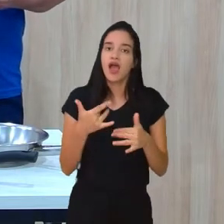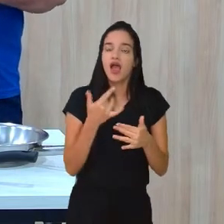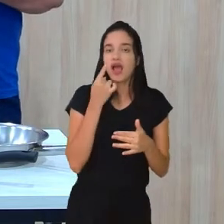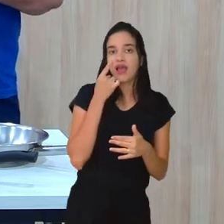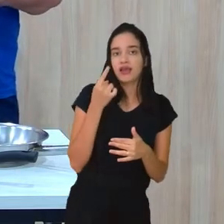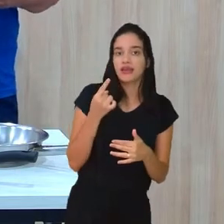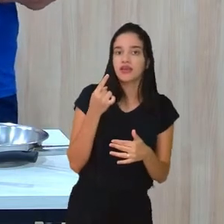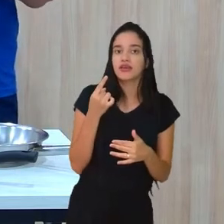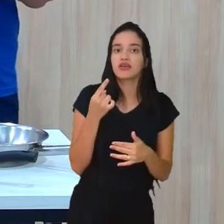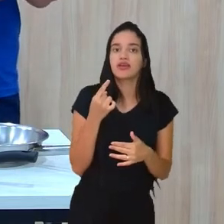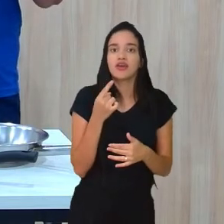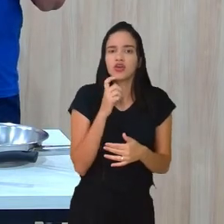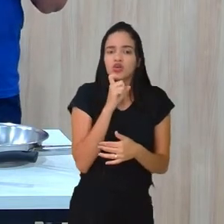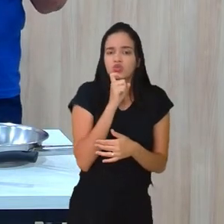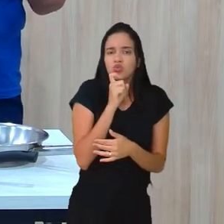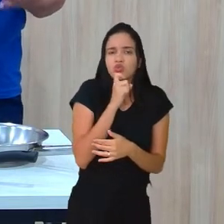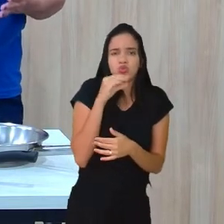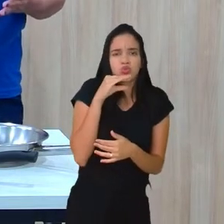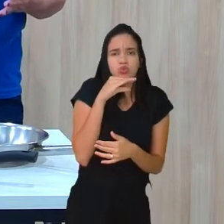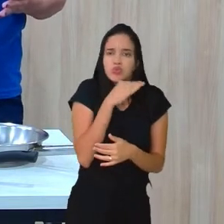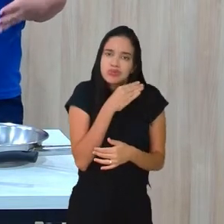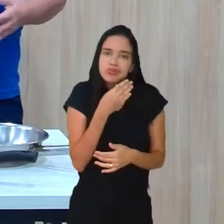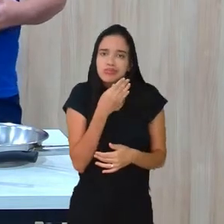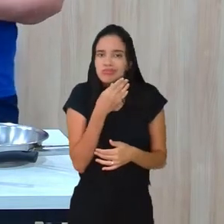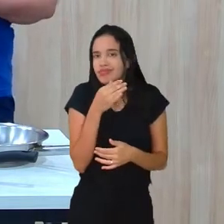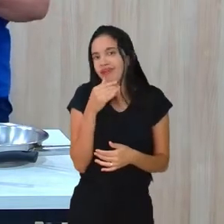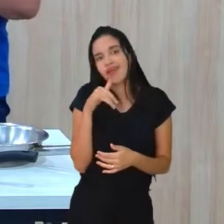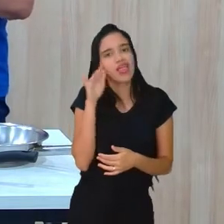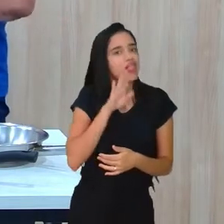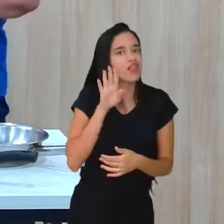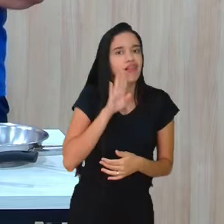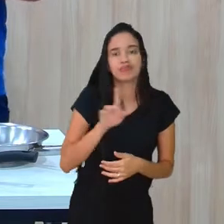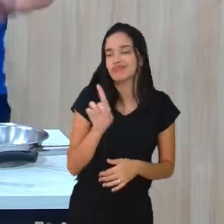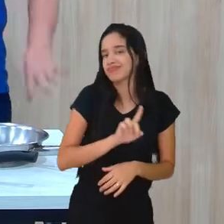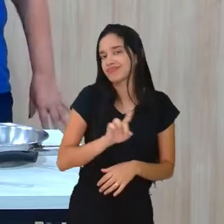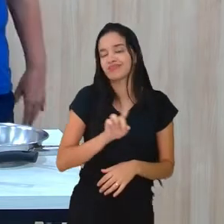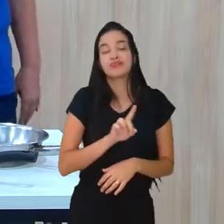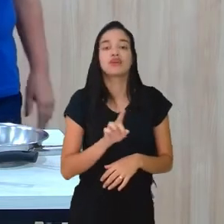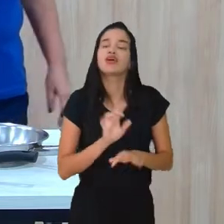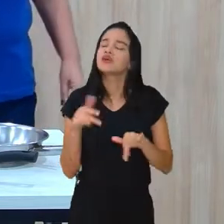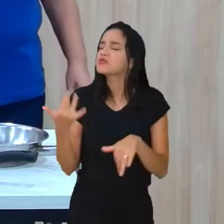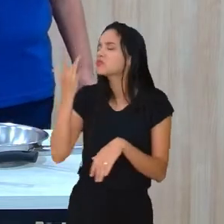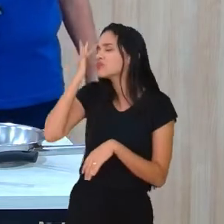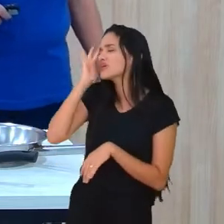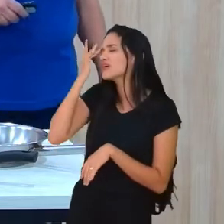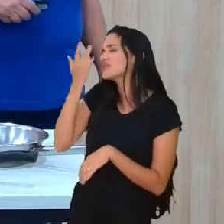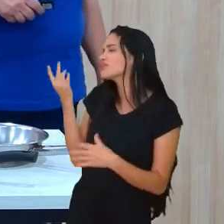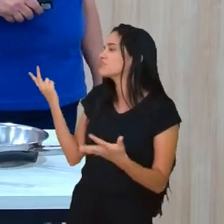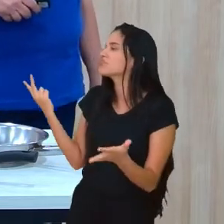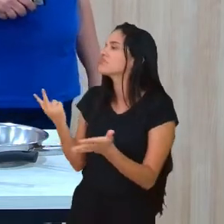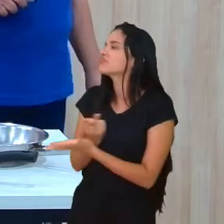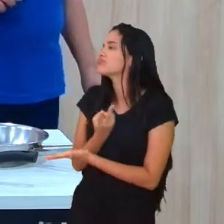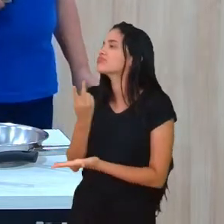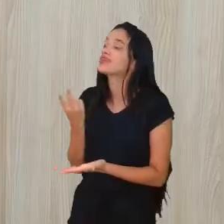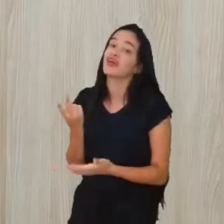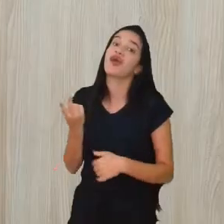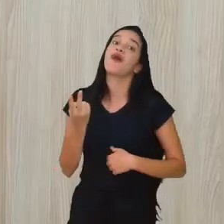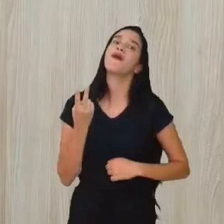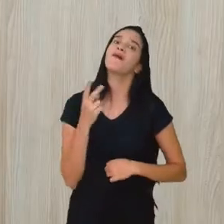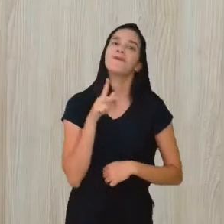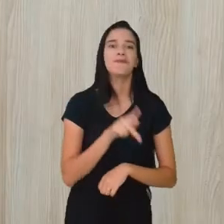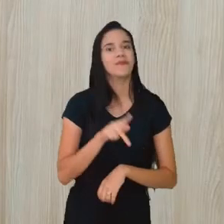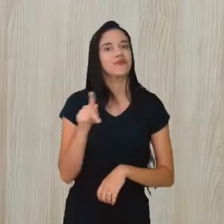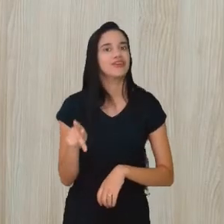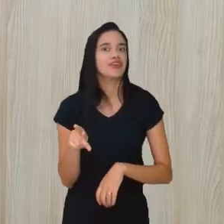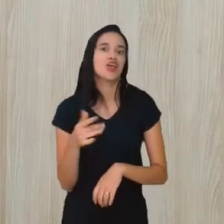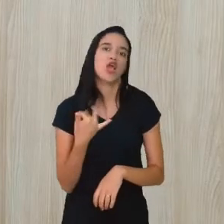temperatura não veio legal, nem de um nem de outro. Então, o que é que você acha, professora Adriana, que deu errado aí? Professora